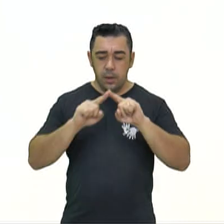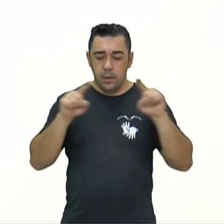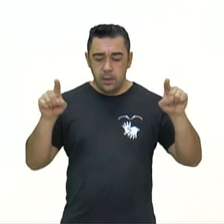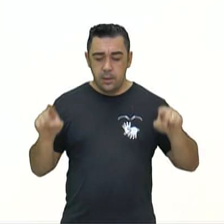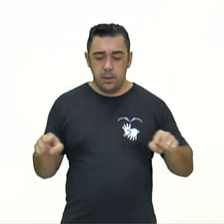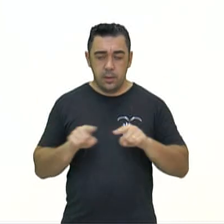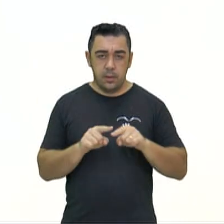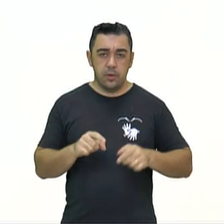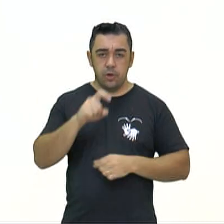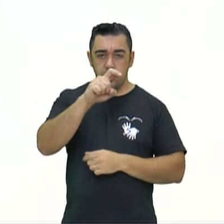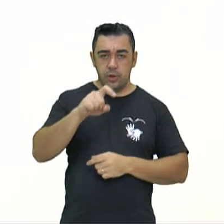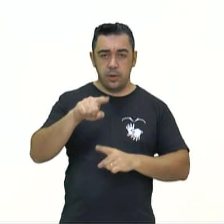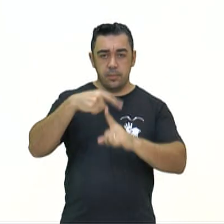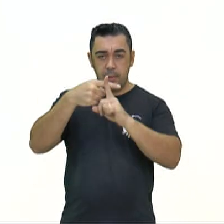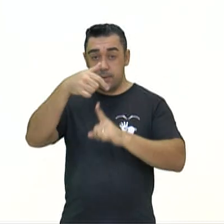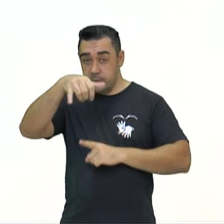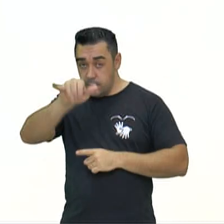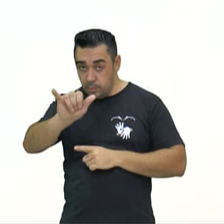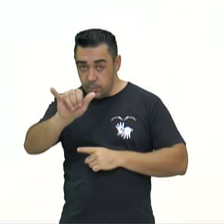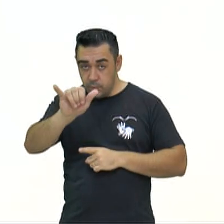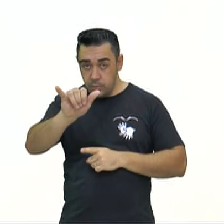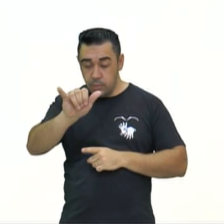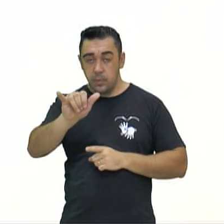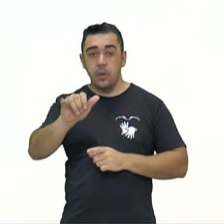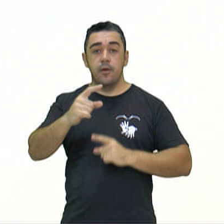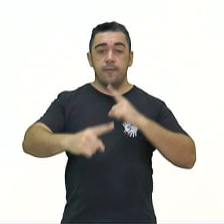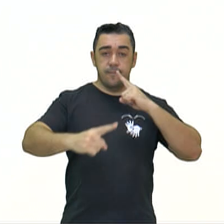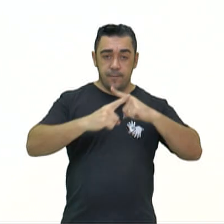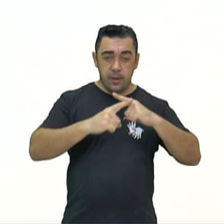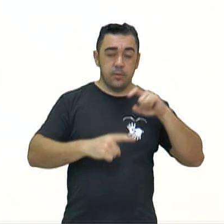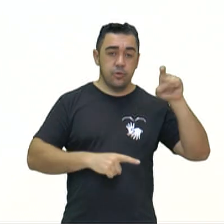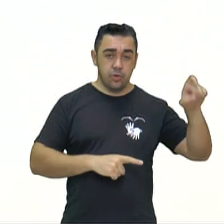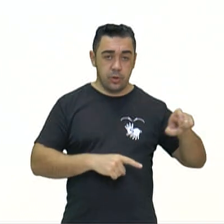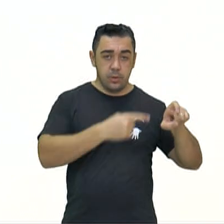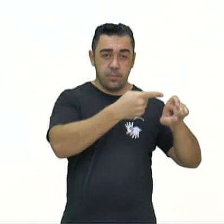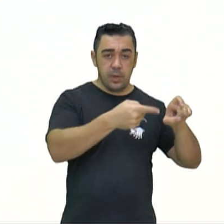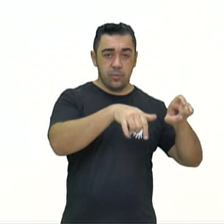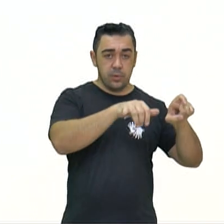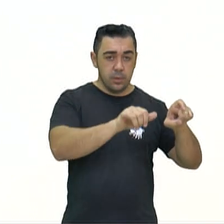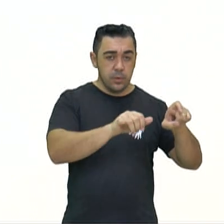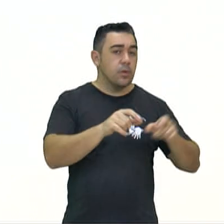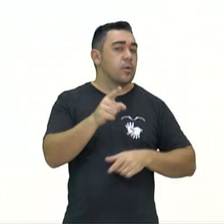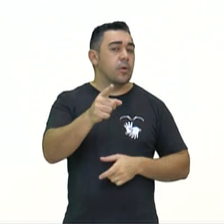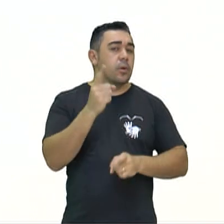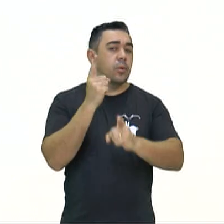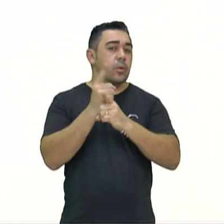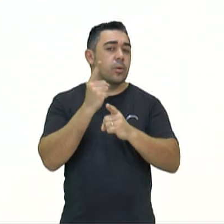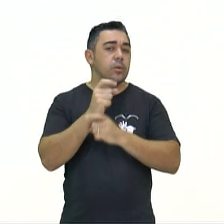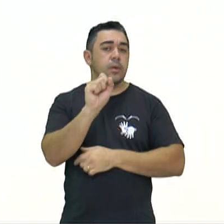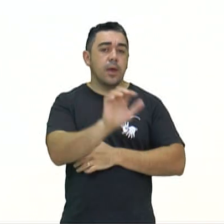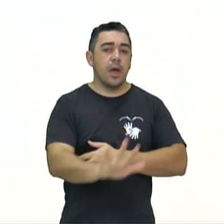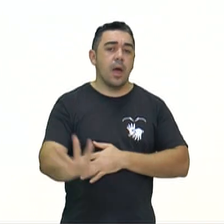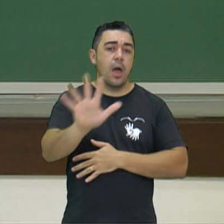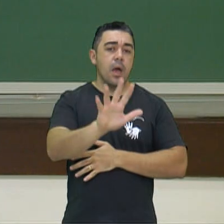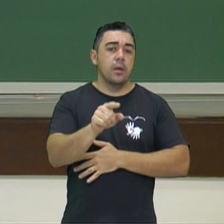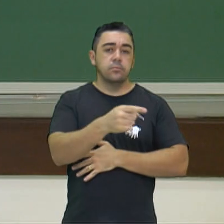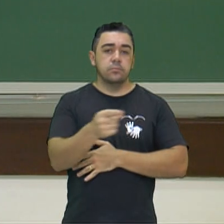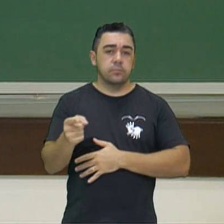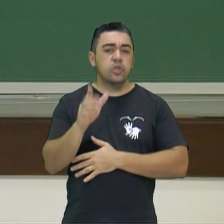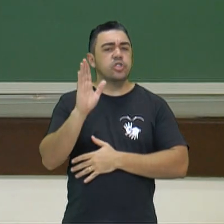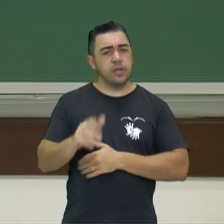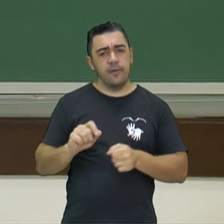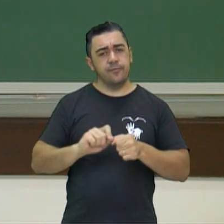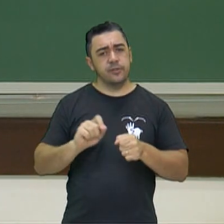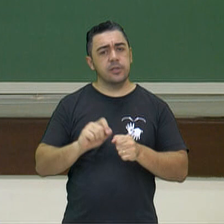retângulo de medidas x mais y que multiplica x menos y. Determine a sua área. Nós já fizemos um